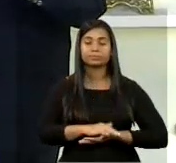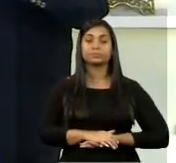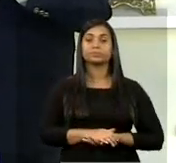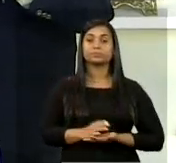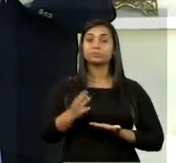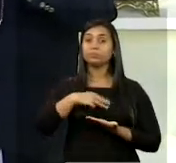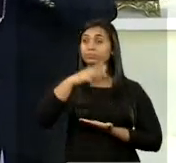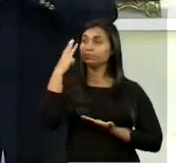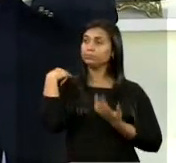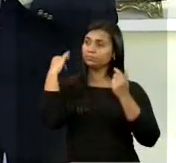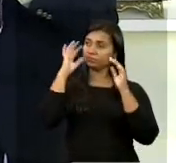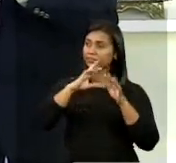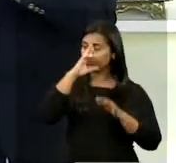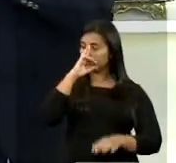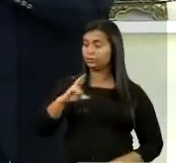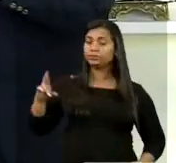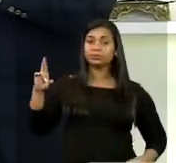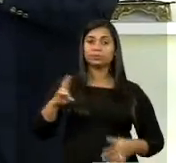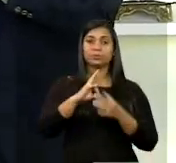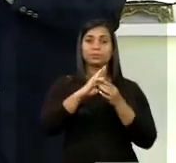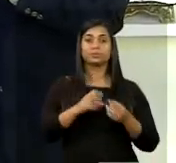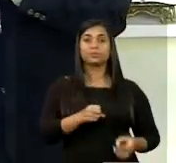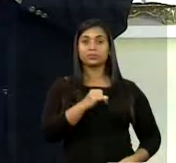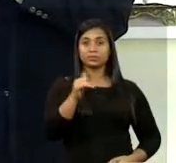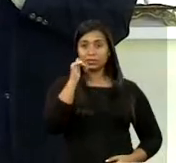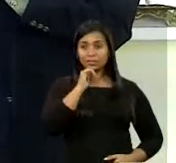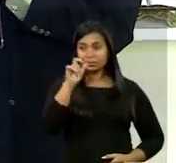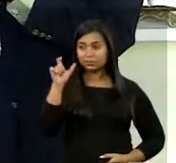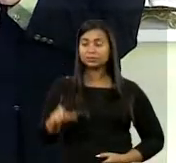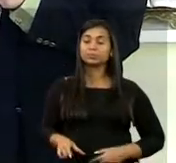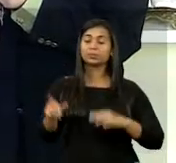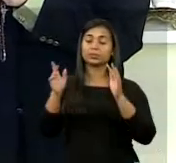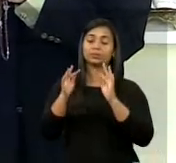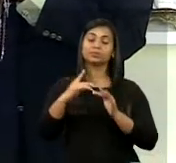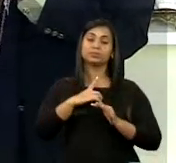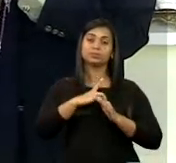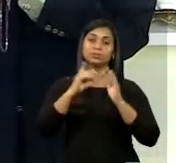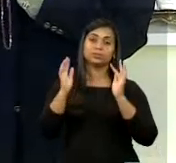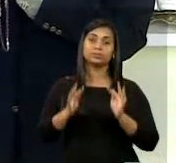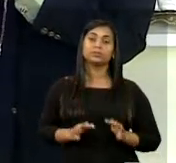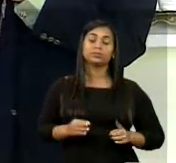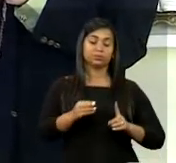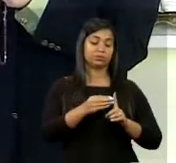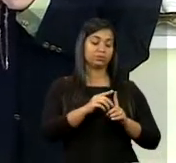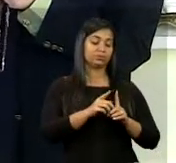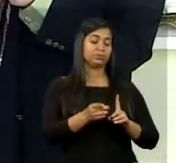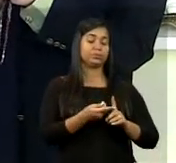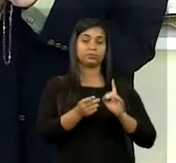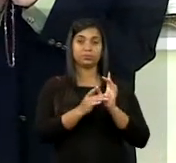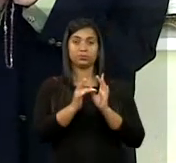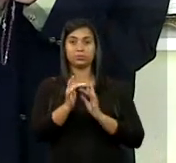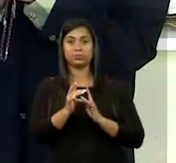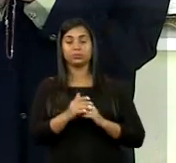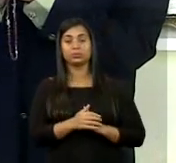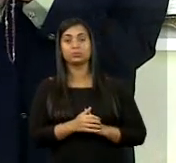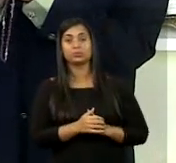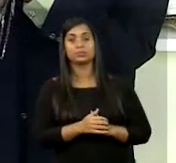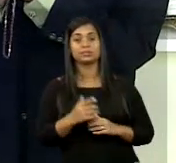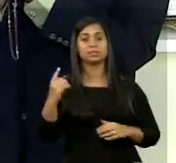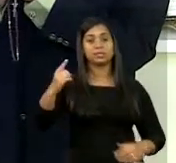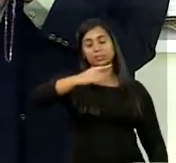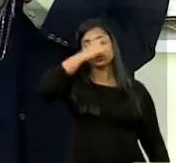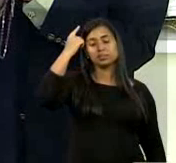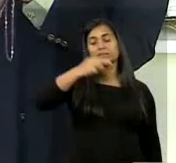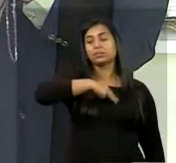morte. Amém. Ave Maria, cheia de graça, o Senhor é convosco. Bendita sois vós entre as mulheres, e bendito é o fruto do vosso ventre,